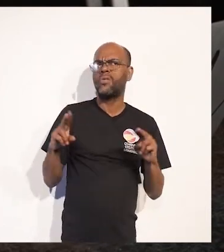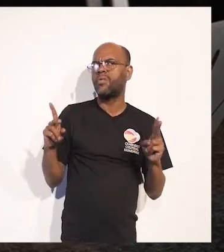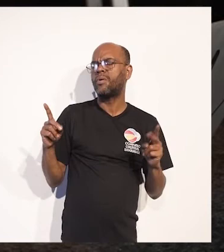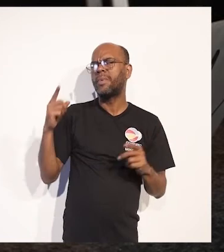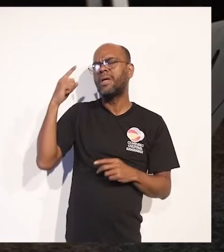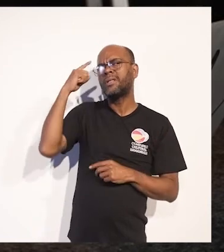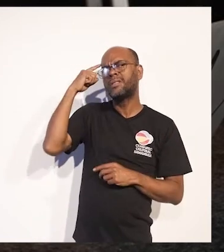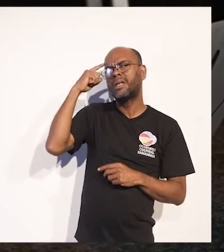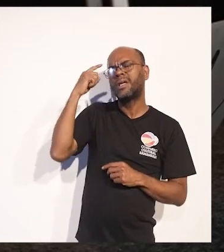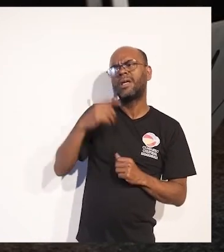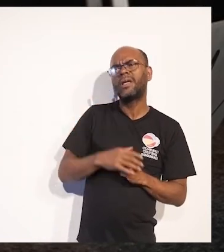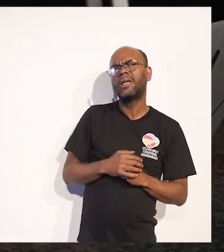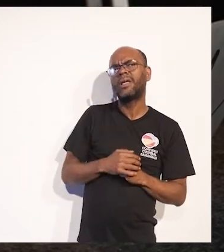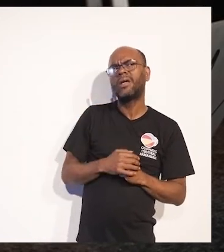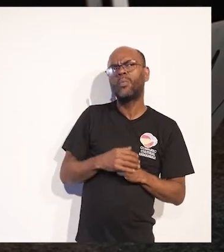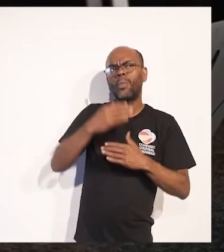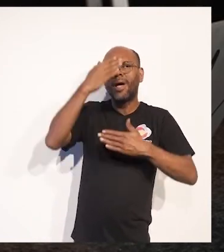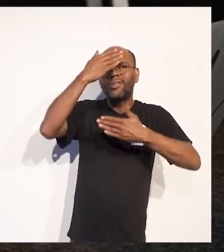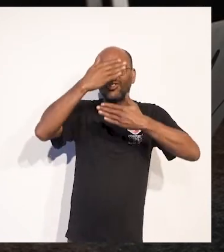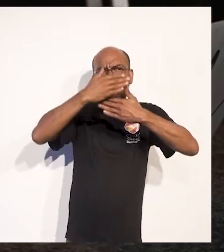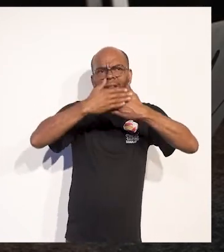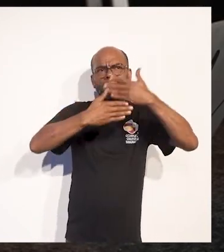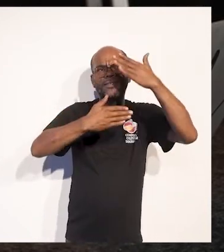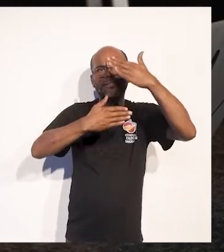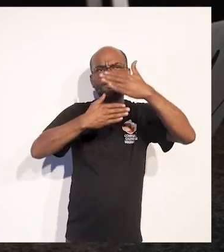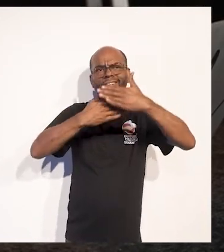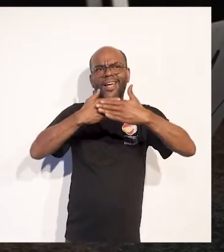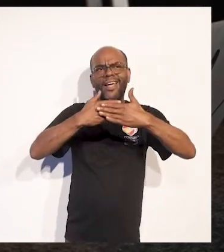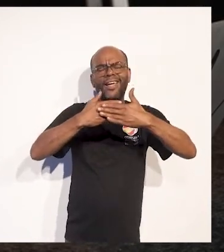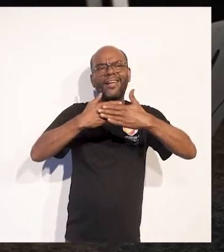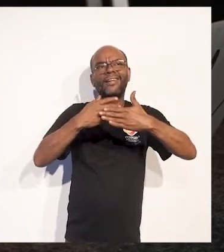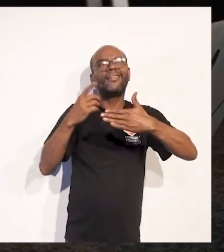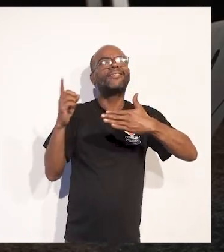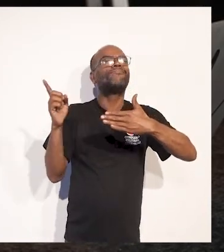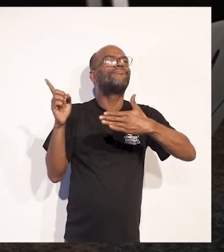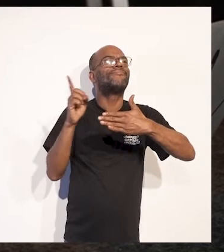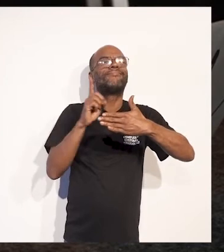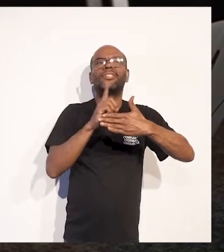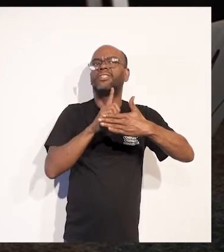utilizar uma gelatina, um filtro de luz que não